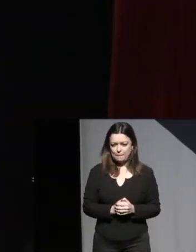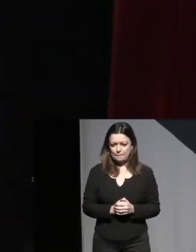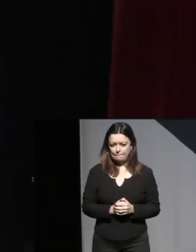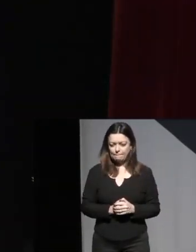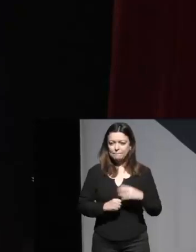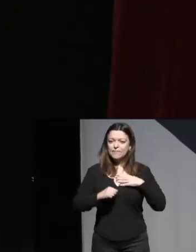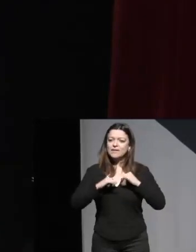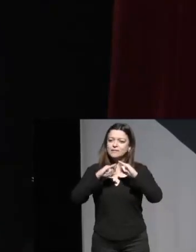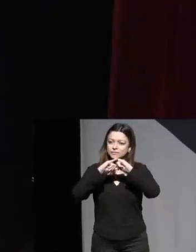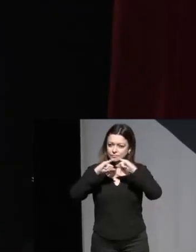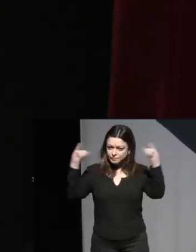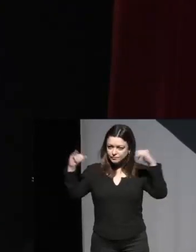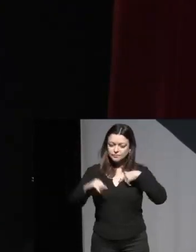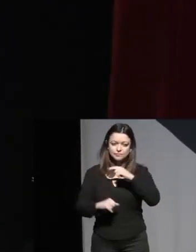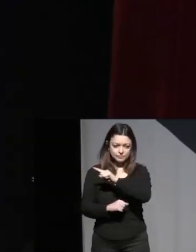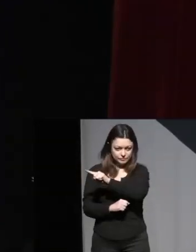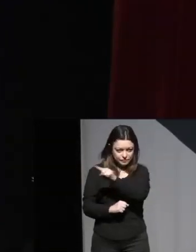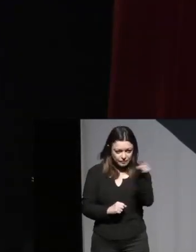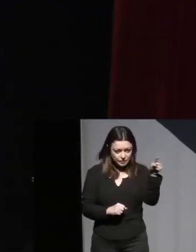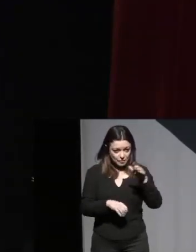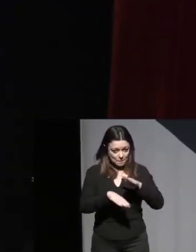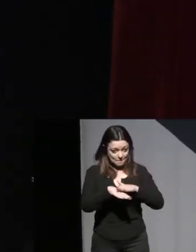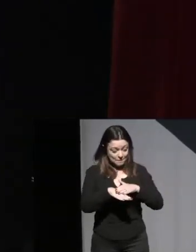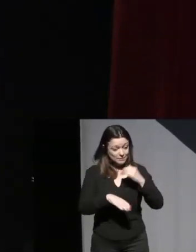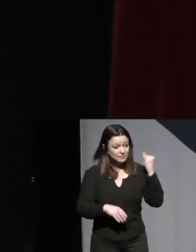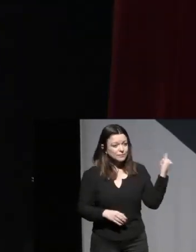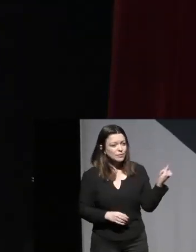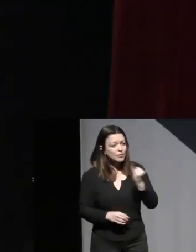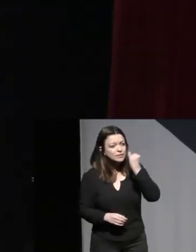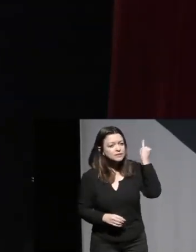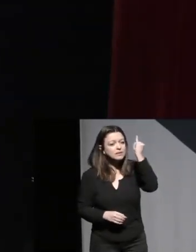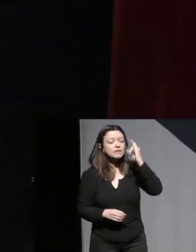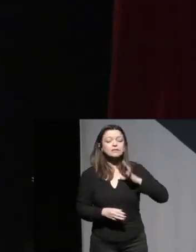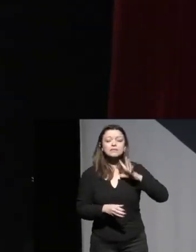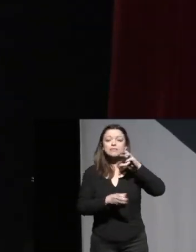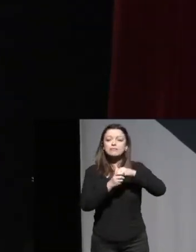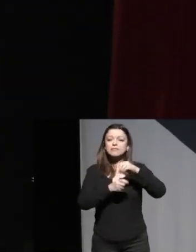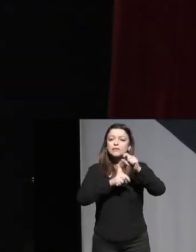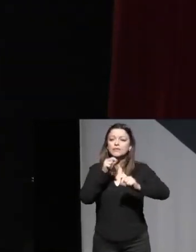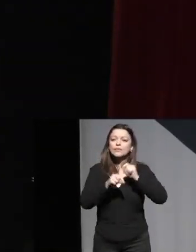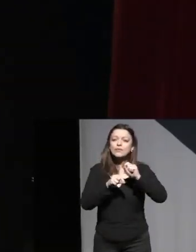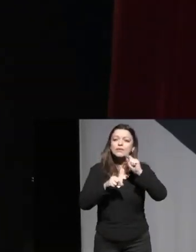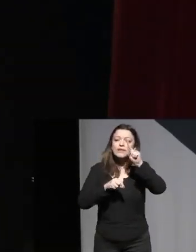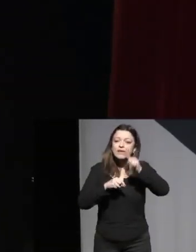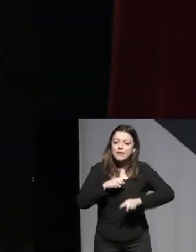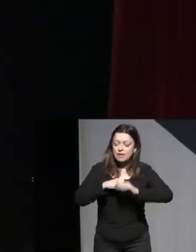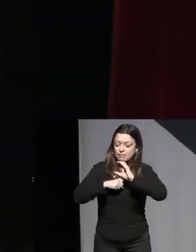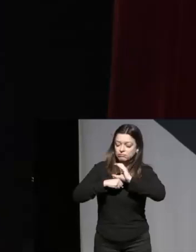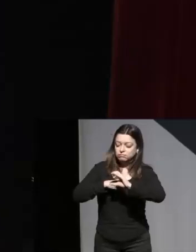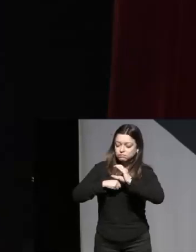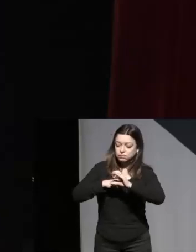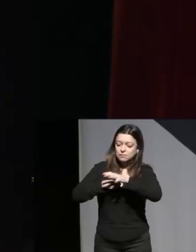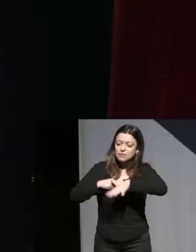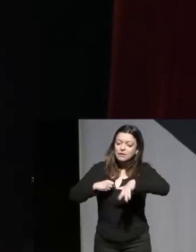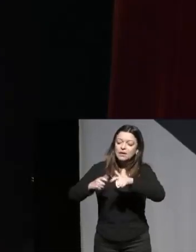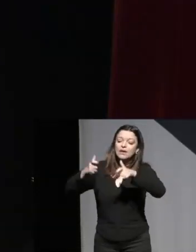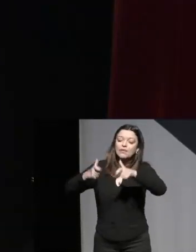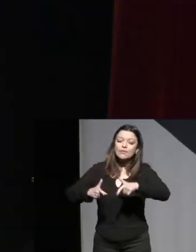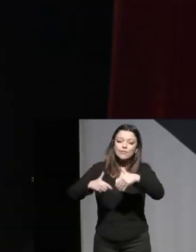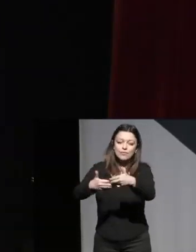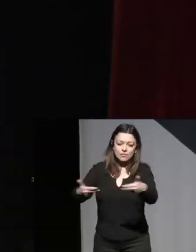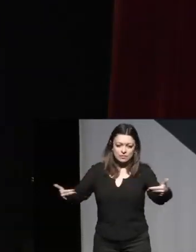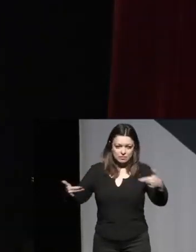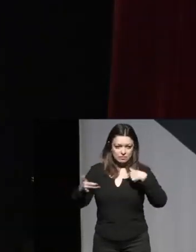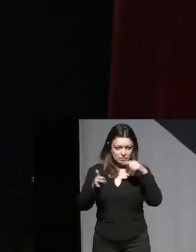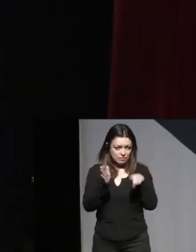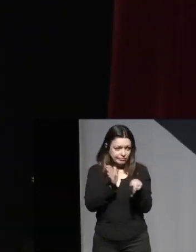mais importante desse instrumento é a origem dos recursos, é a atividade patrimonial. E aqui eu